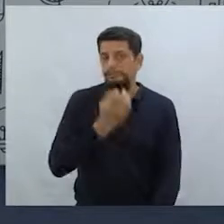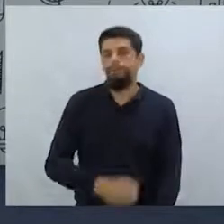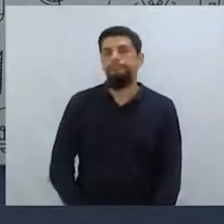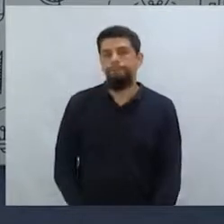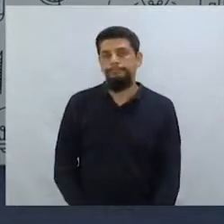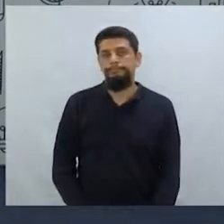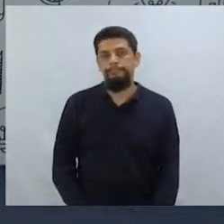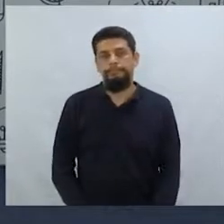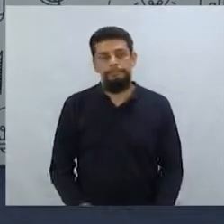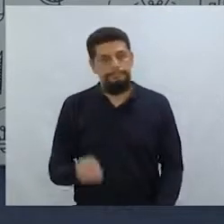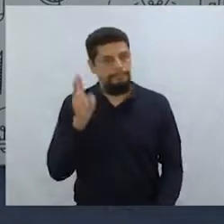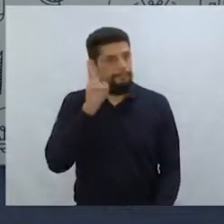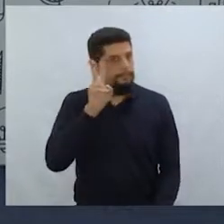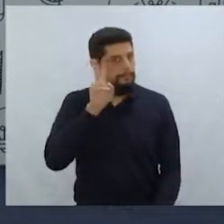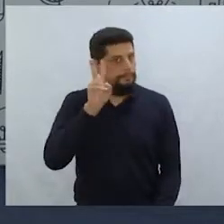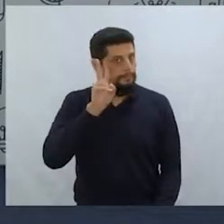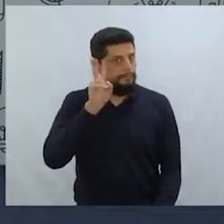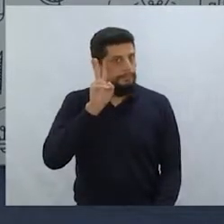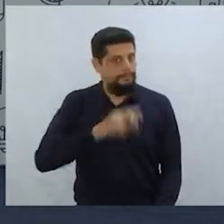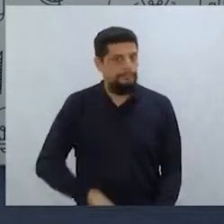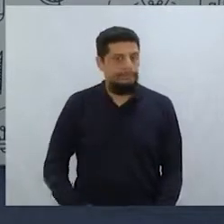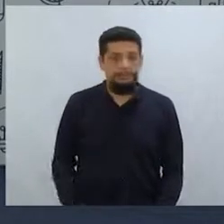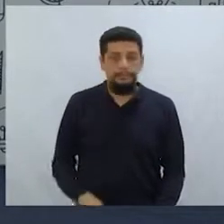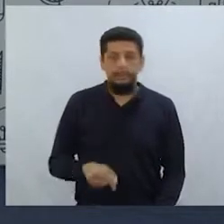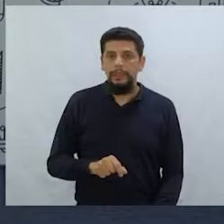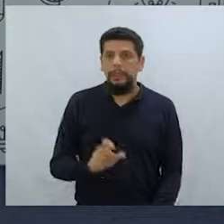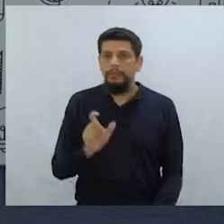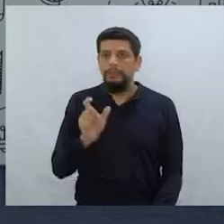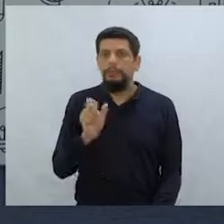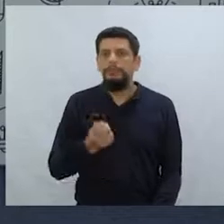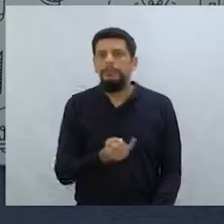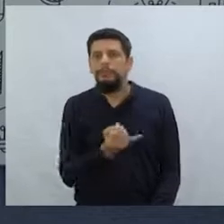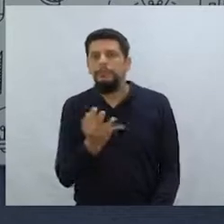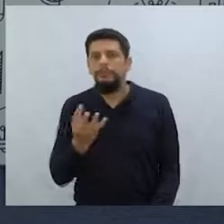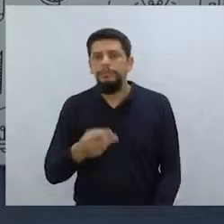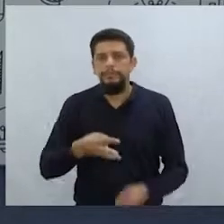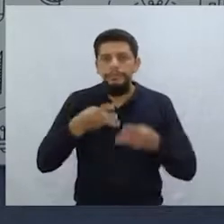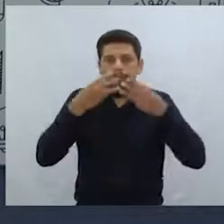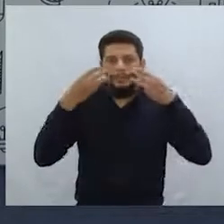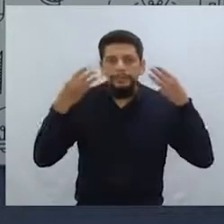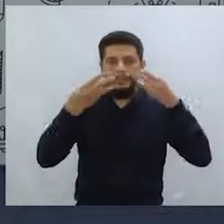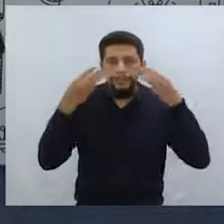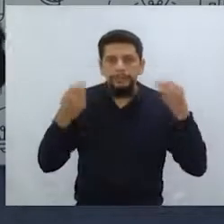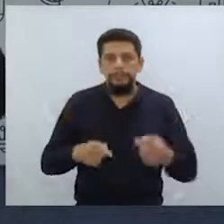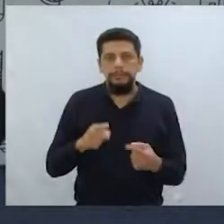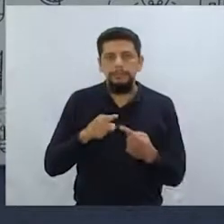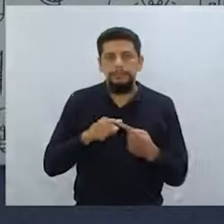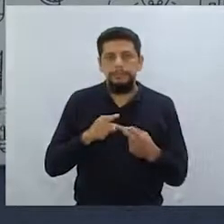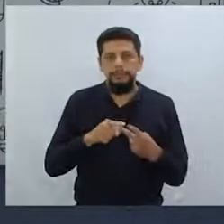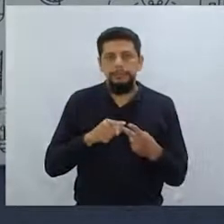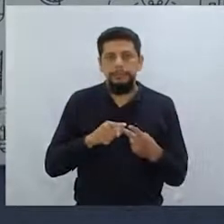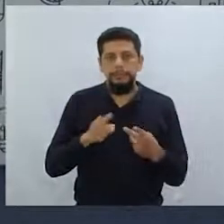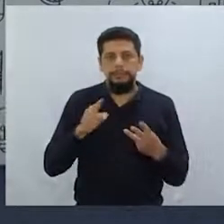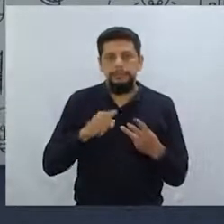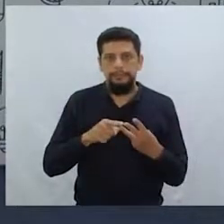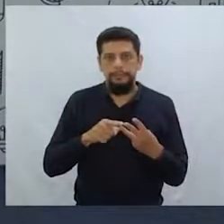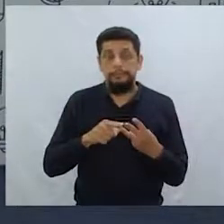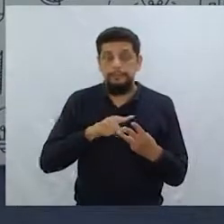1, 2, 3, 4. 4 cachorros. Lembram? E aqui, quantos gatos mesmo?